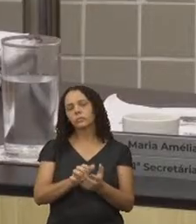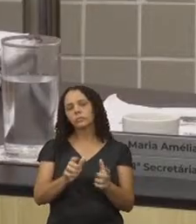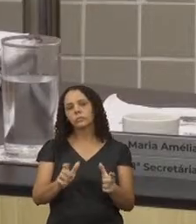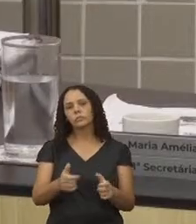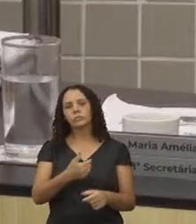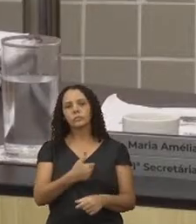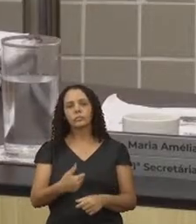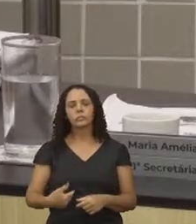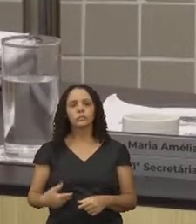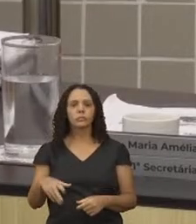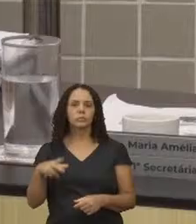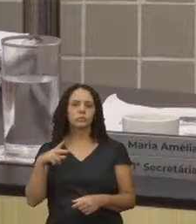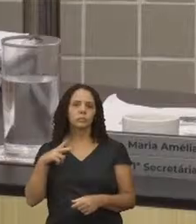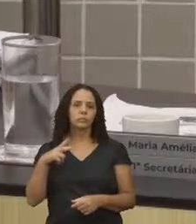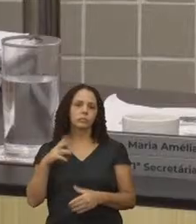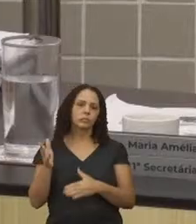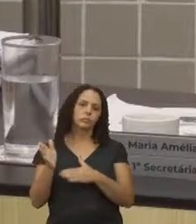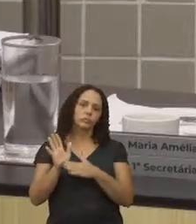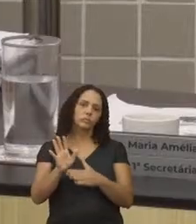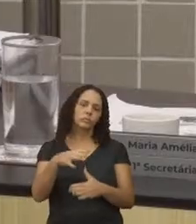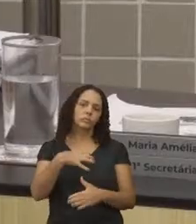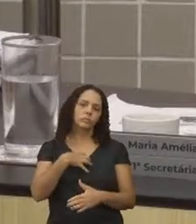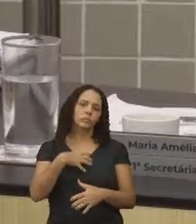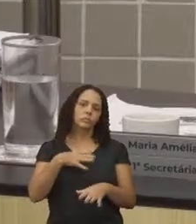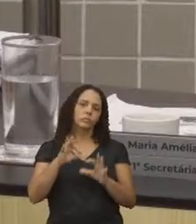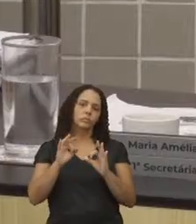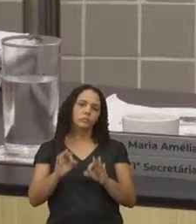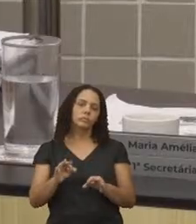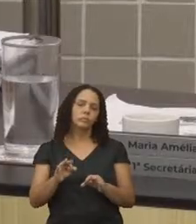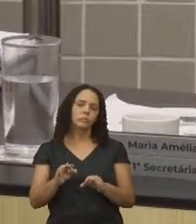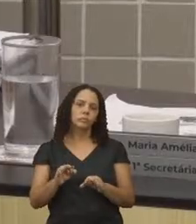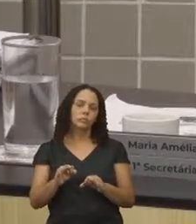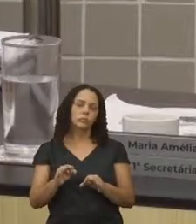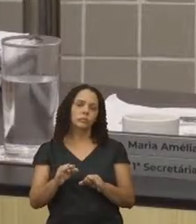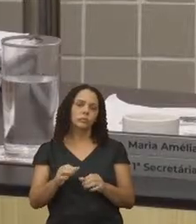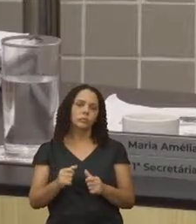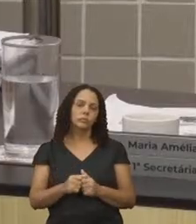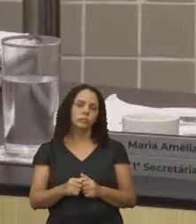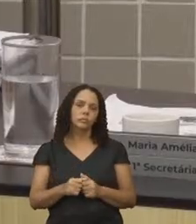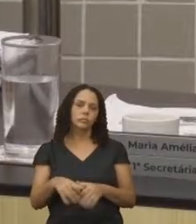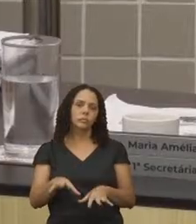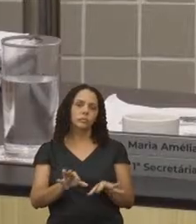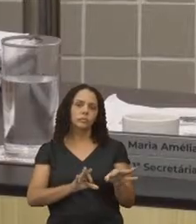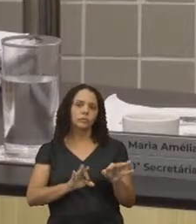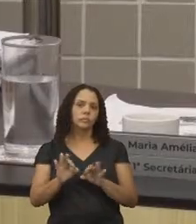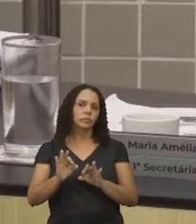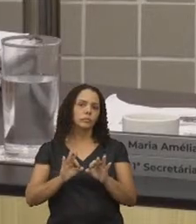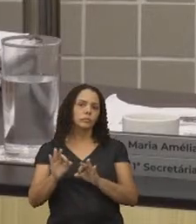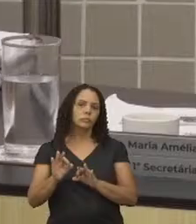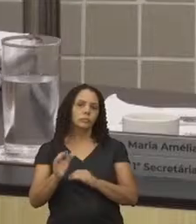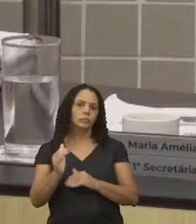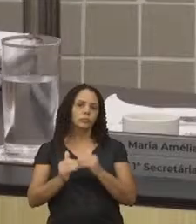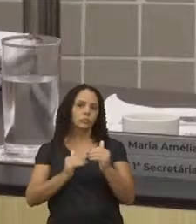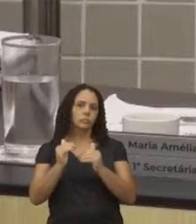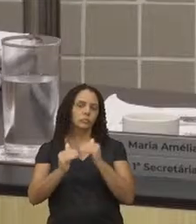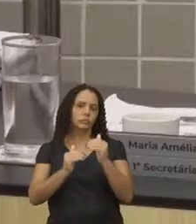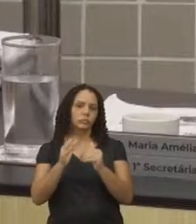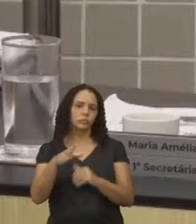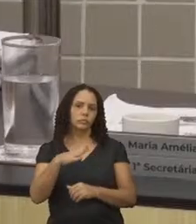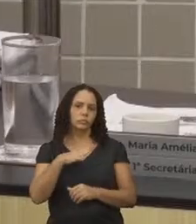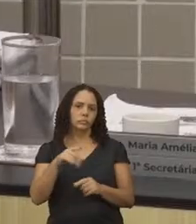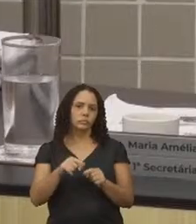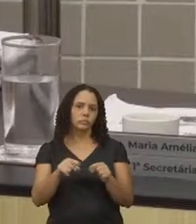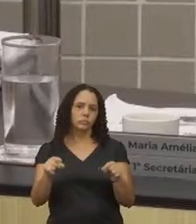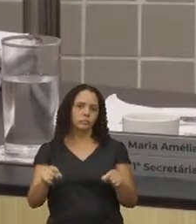e privado, contribuindo de forma decisiva para a eficiência, organização e desenvolvimento da cidade. Sala